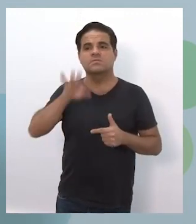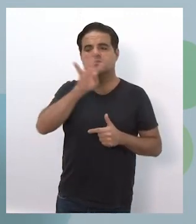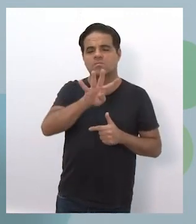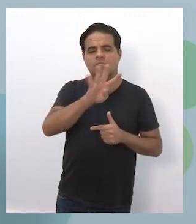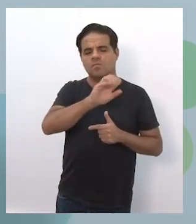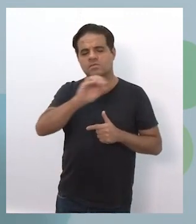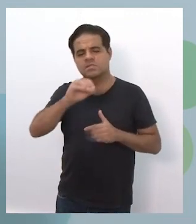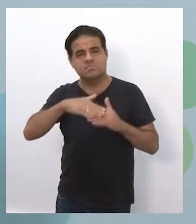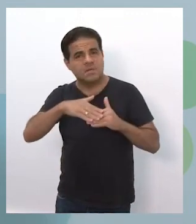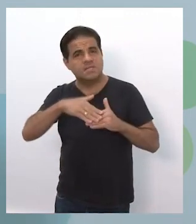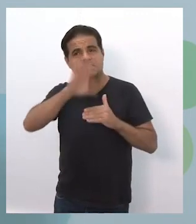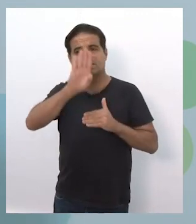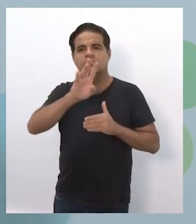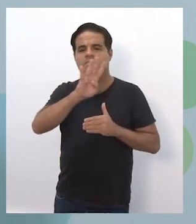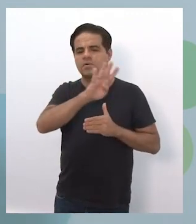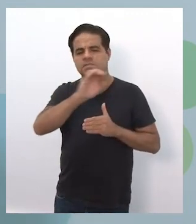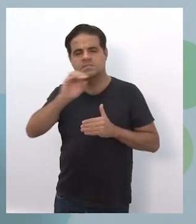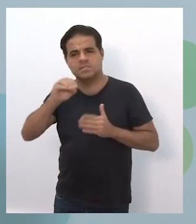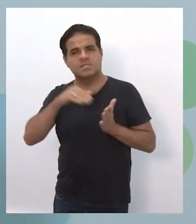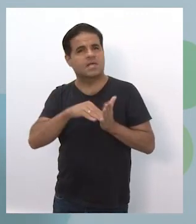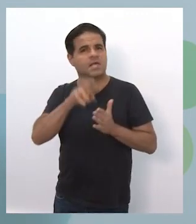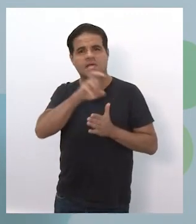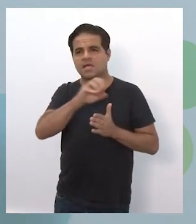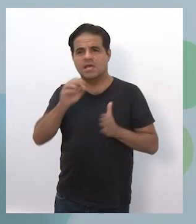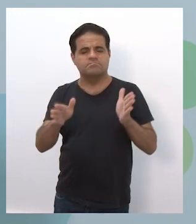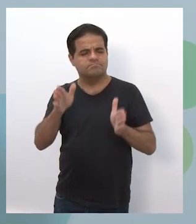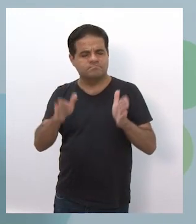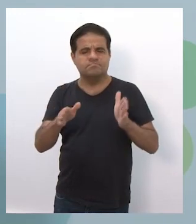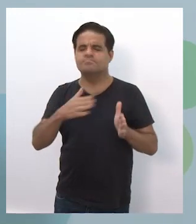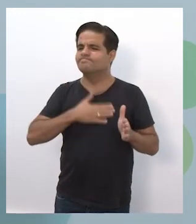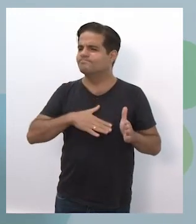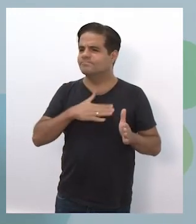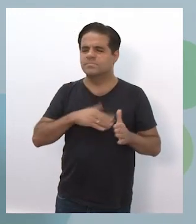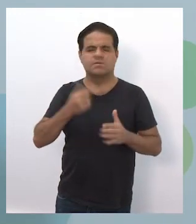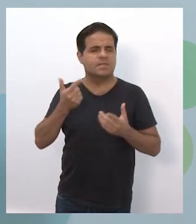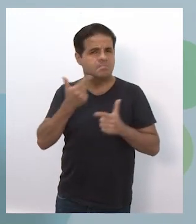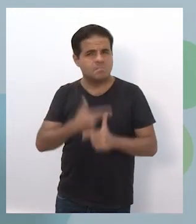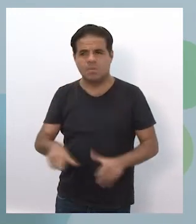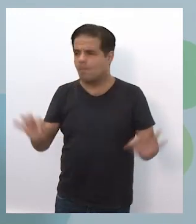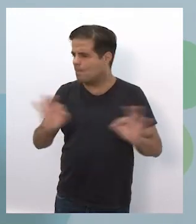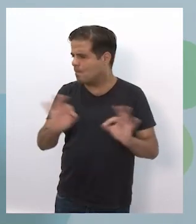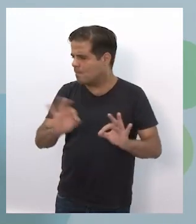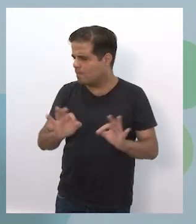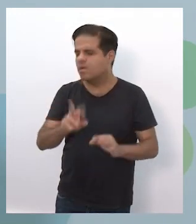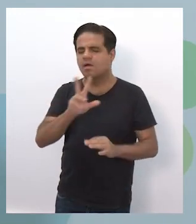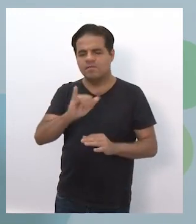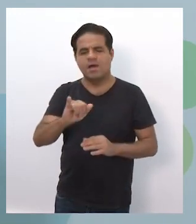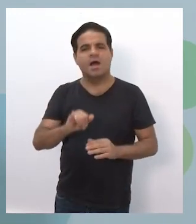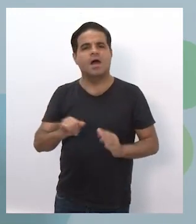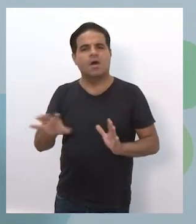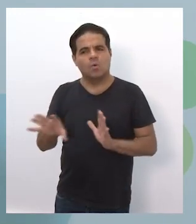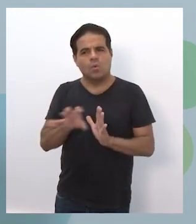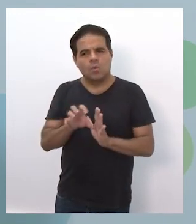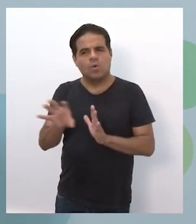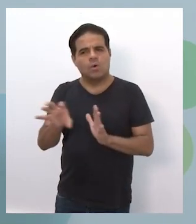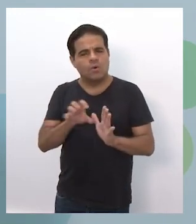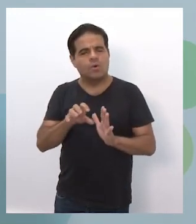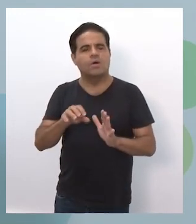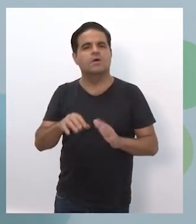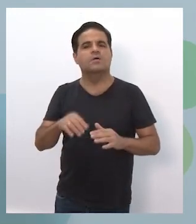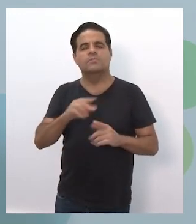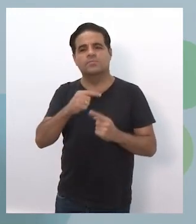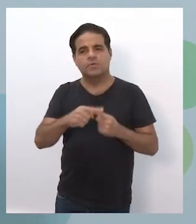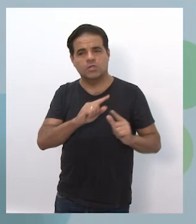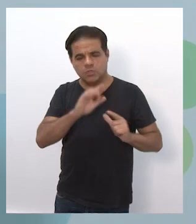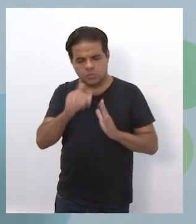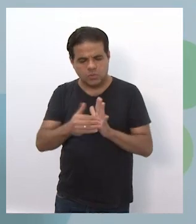para cima. De 400 a 500, nossa, tranquilo. Você vai ter uma fonte ali que você não vai ter dor de cabeça. Ele vai refrigerar também seu computador, porque todas as peças